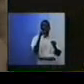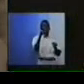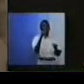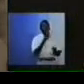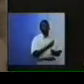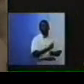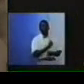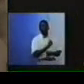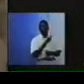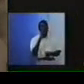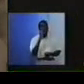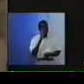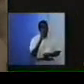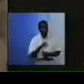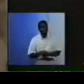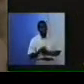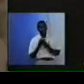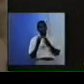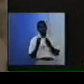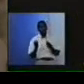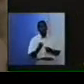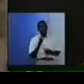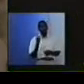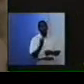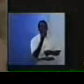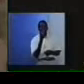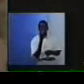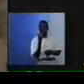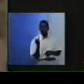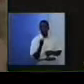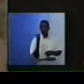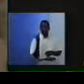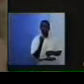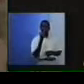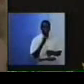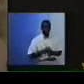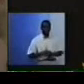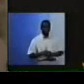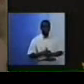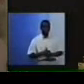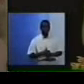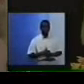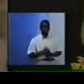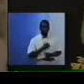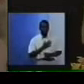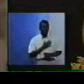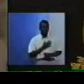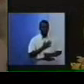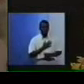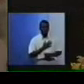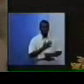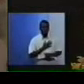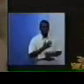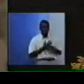E o grande sinal, não tira a mão do coração não, porque esse é o sinal, é Deus dizendo: eu te